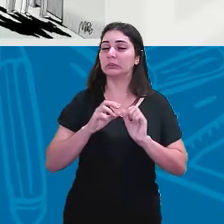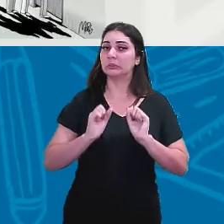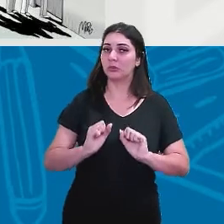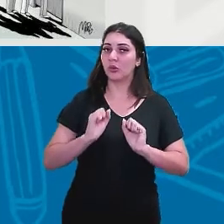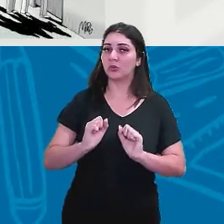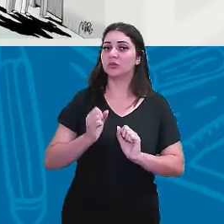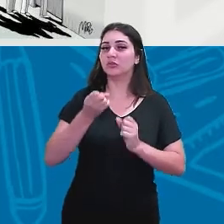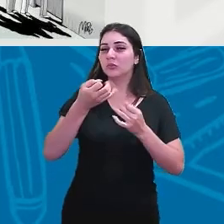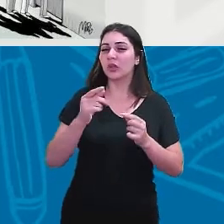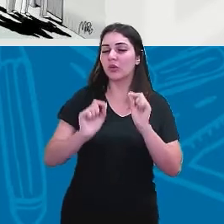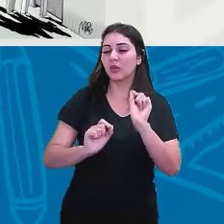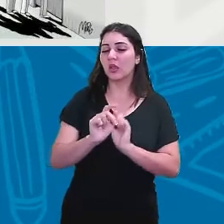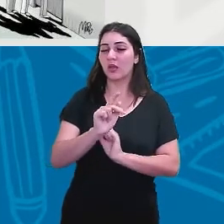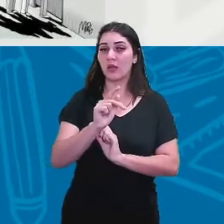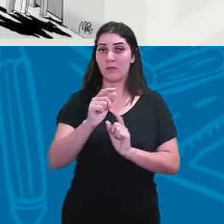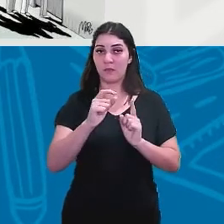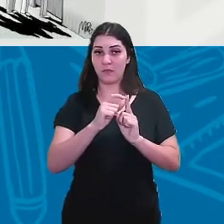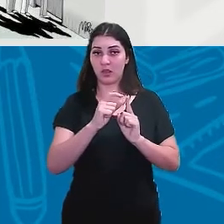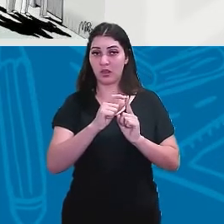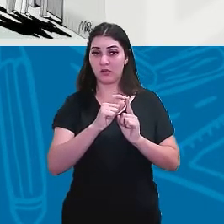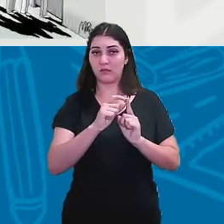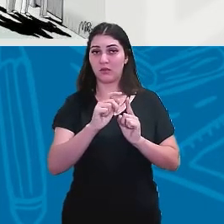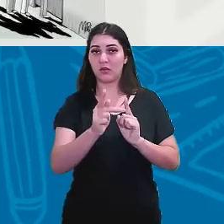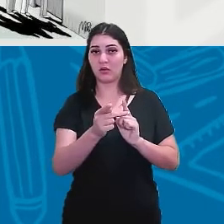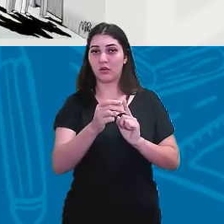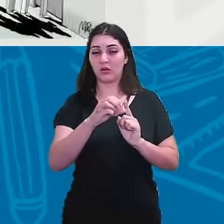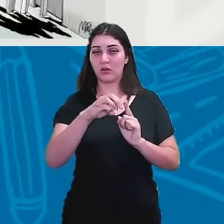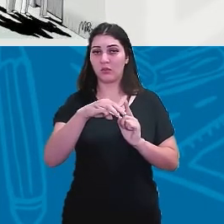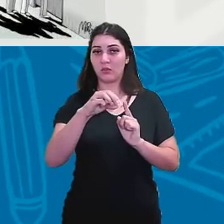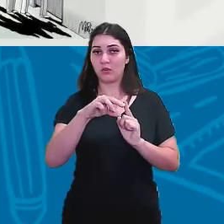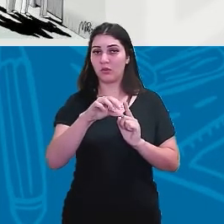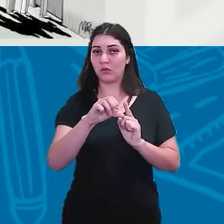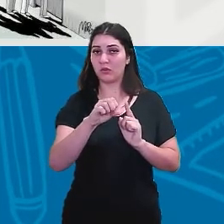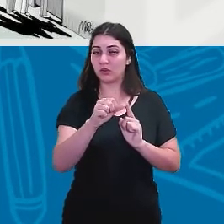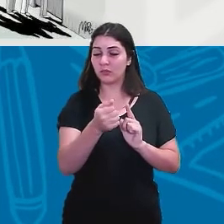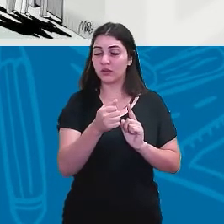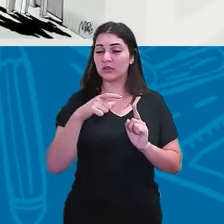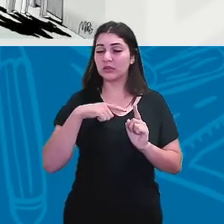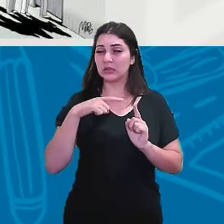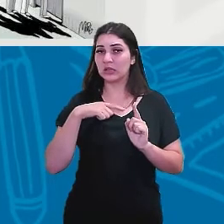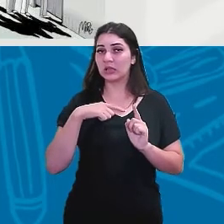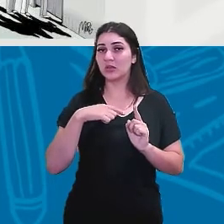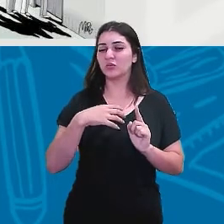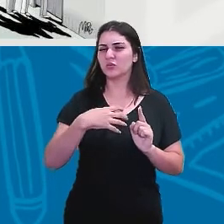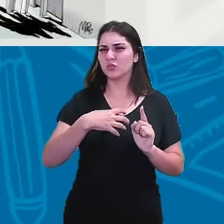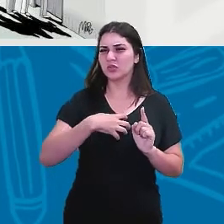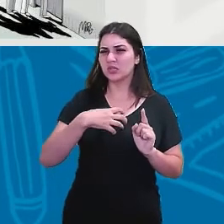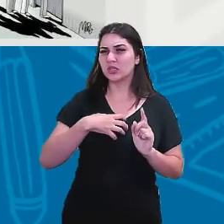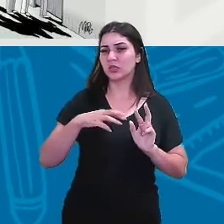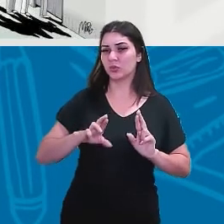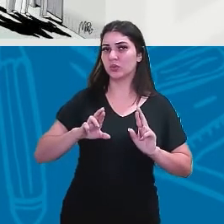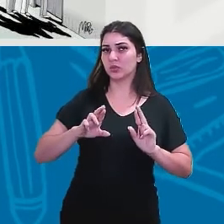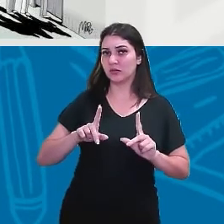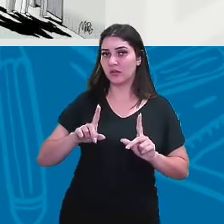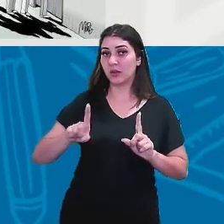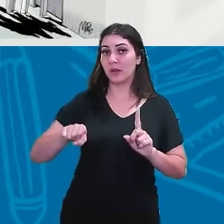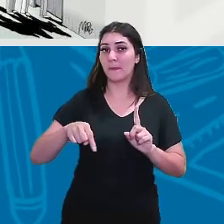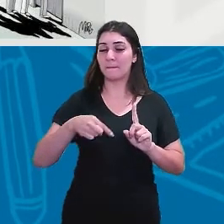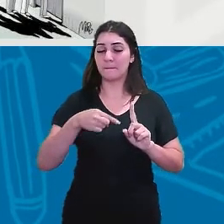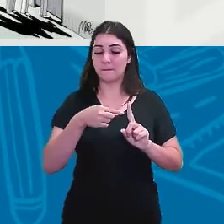palavras homônimas são as que possuem sentidos, né, diferente, mas a pronúncia e